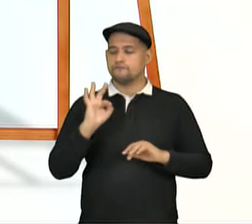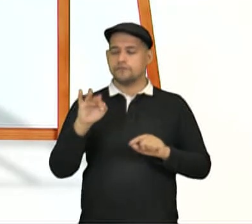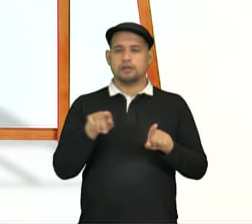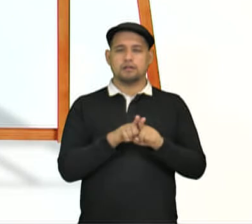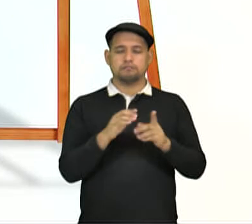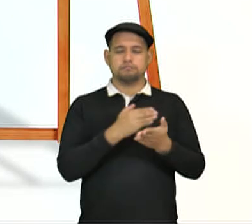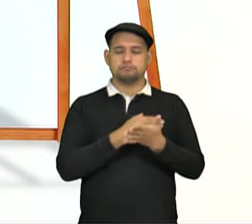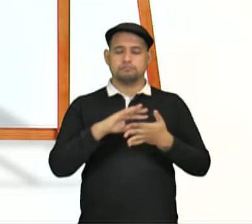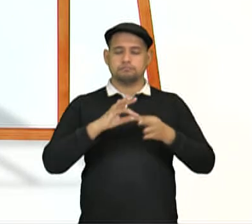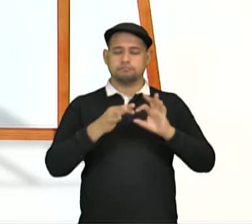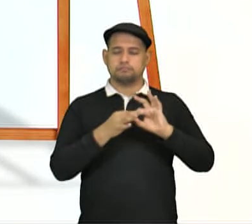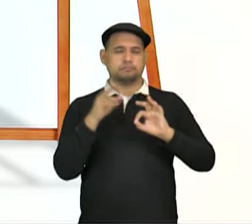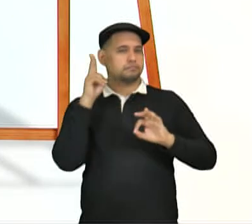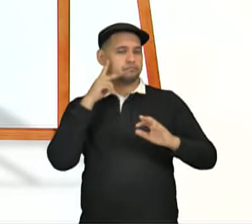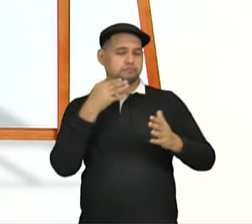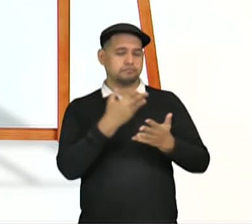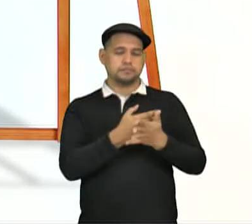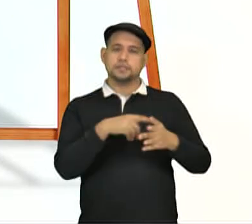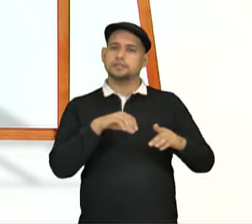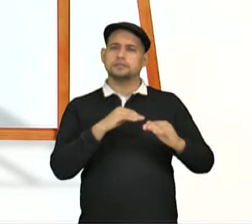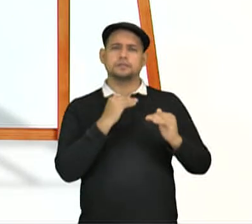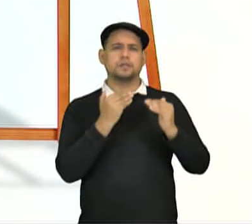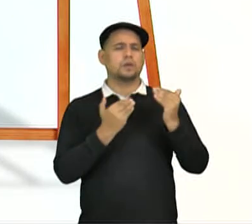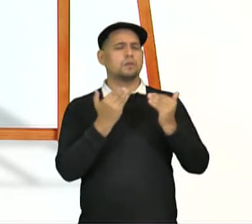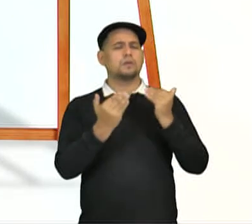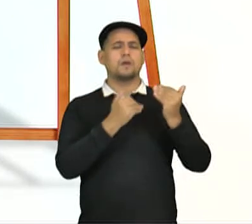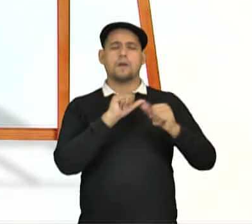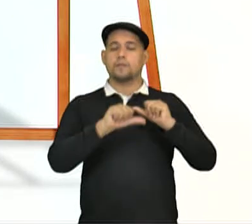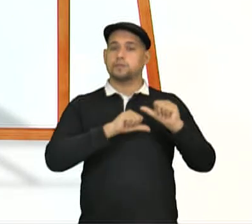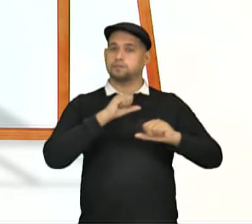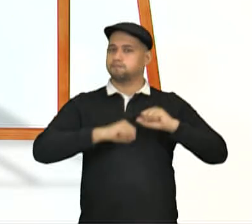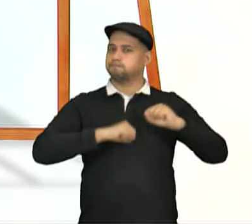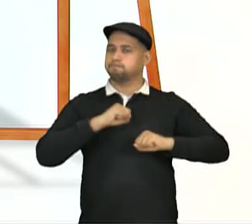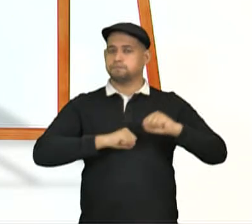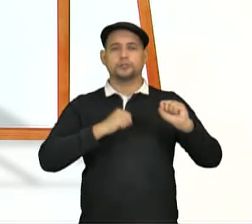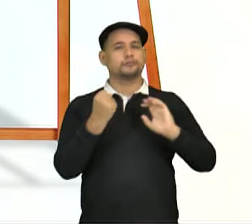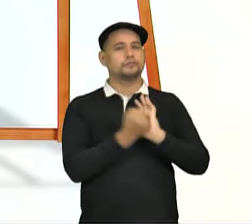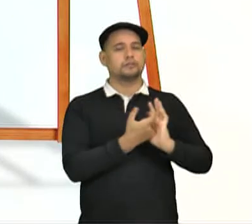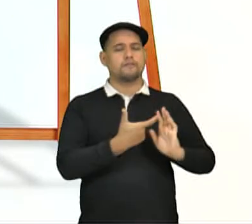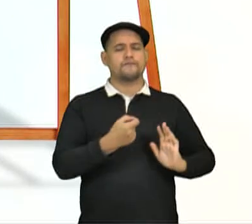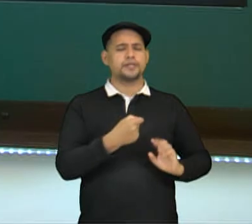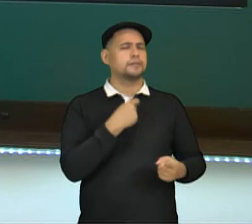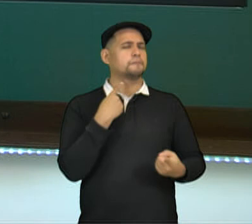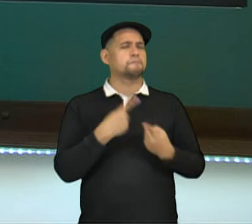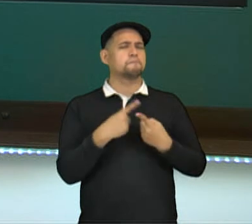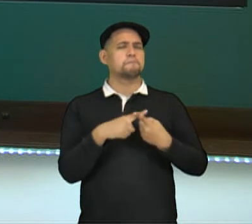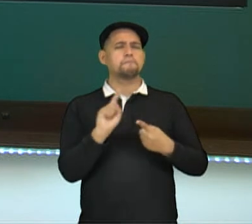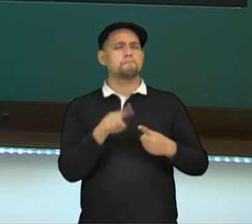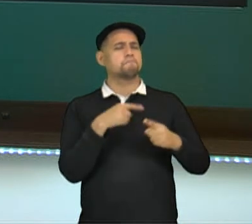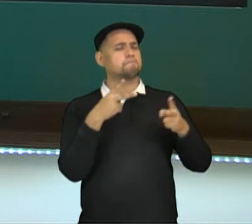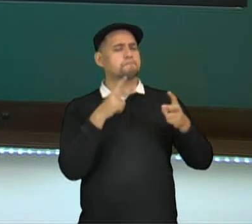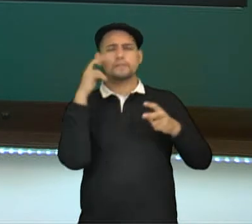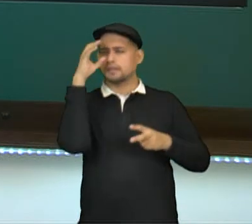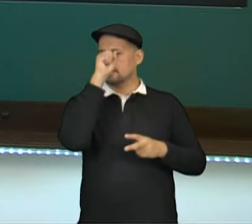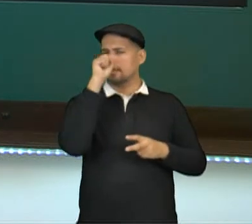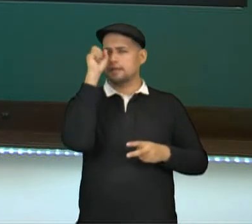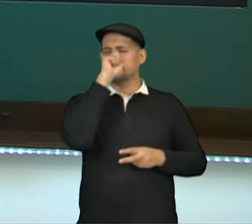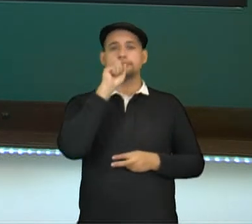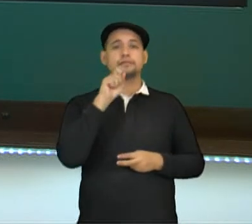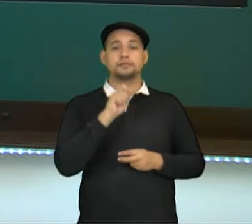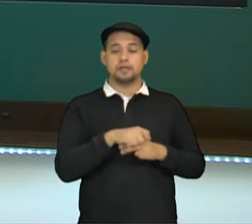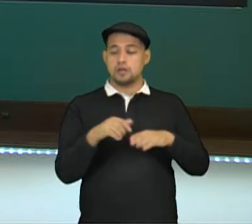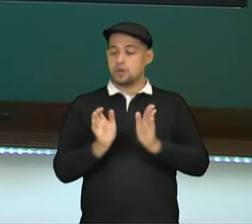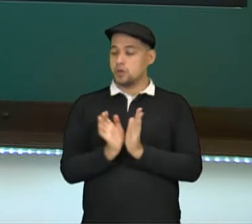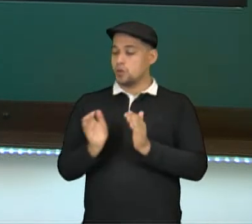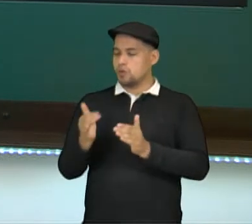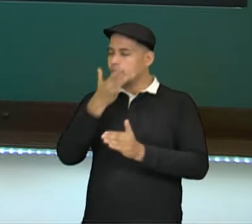contexto histórico, suas características principais associadas à Revolução Industrial do século XX. O que a gente viu exatamente? Que um grupo